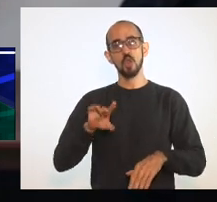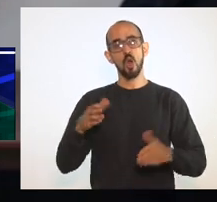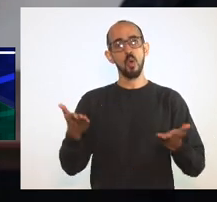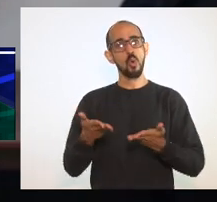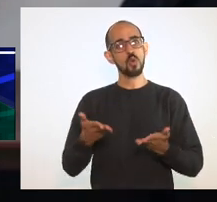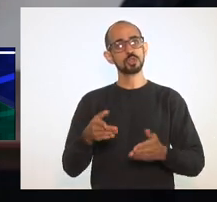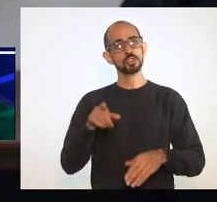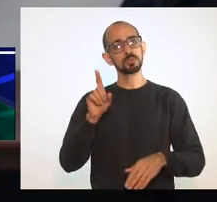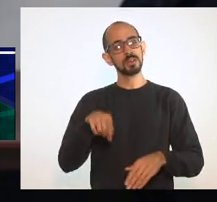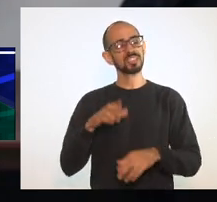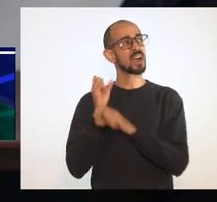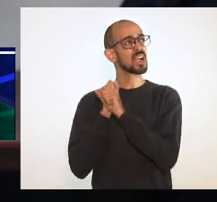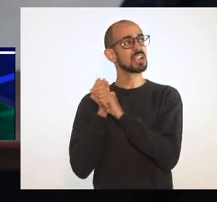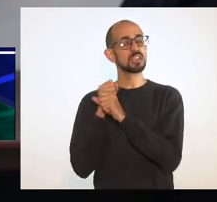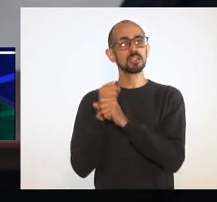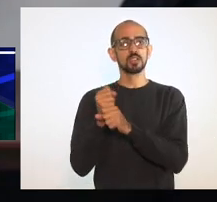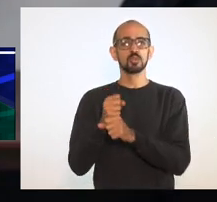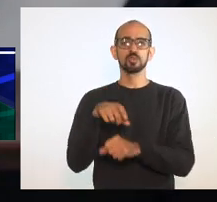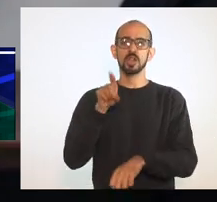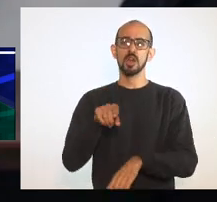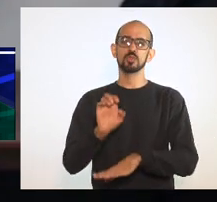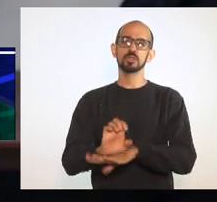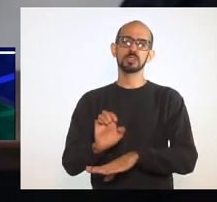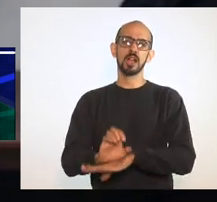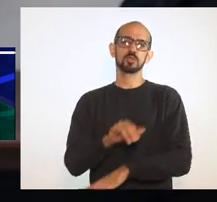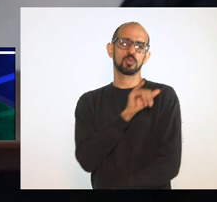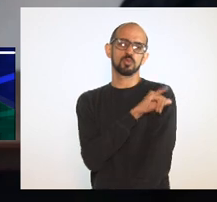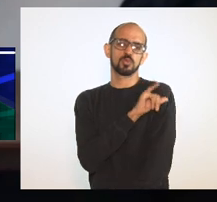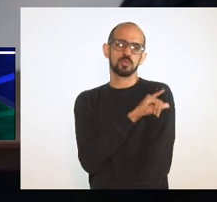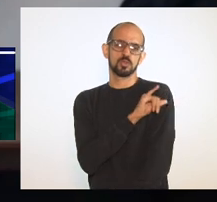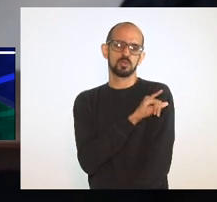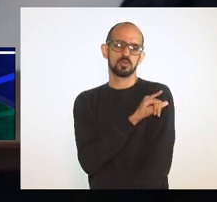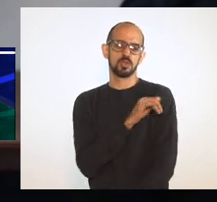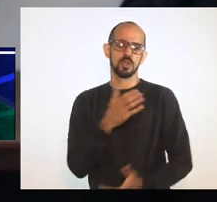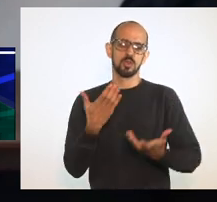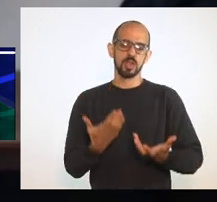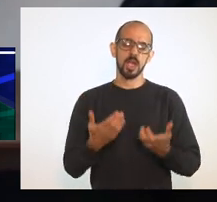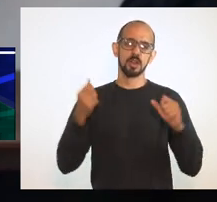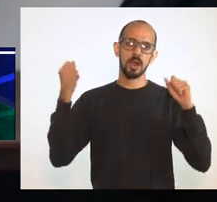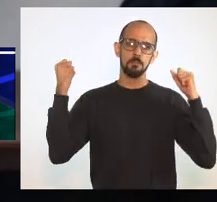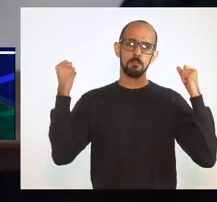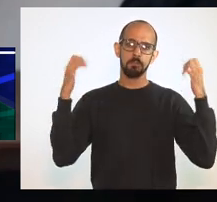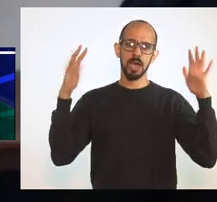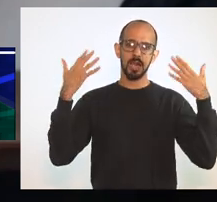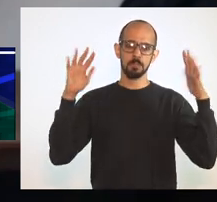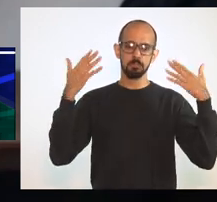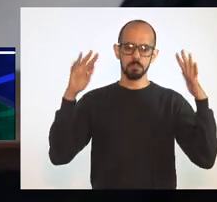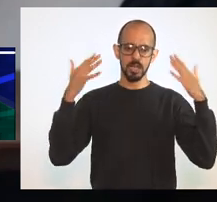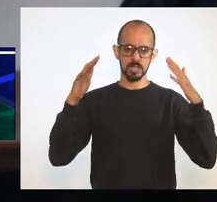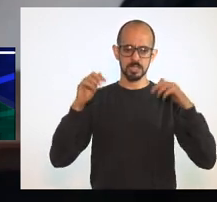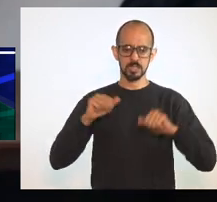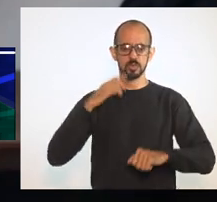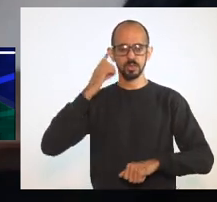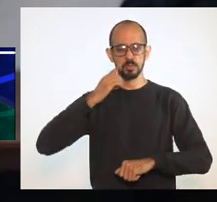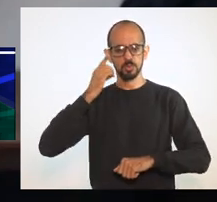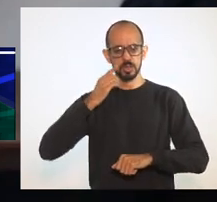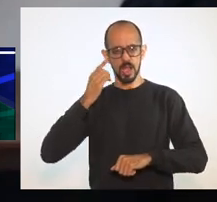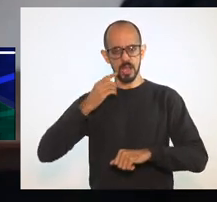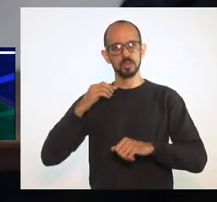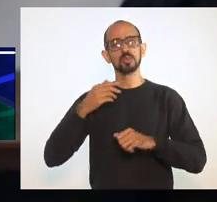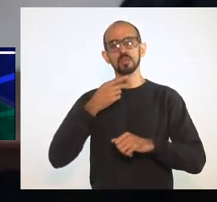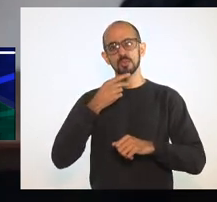Rio de Janeiro. Então, eu quero aqui parabenizar o deputado André Siciliano, dizer que a gente